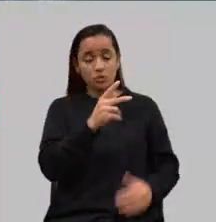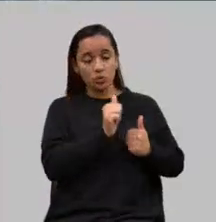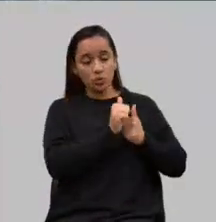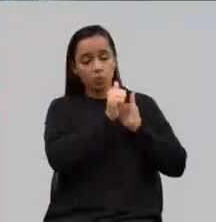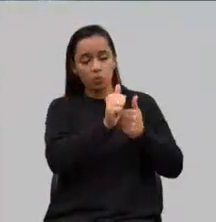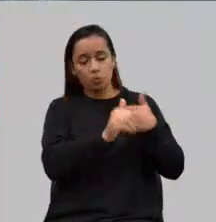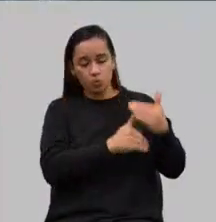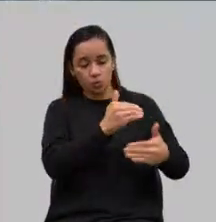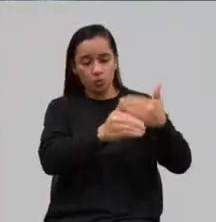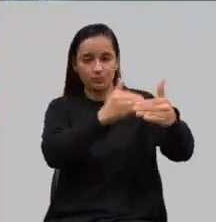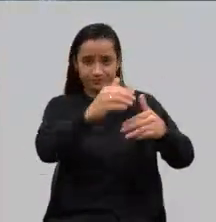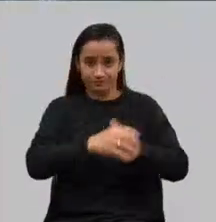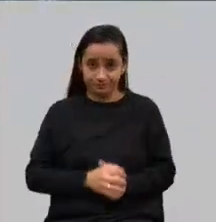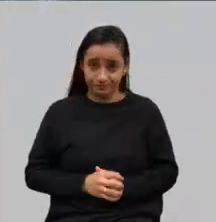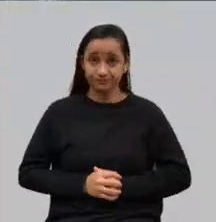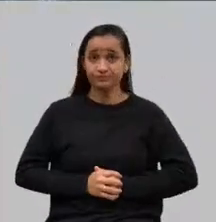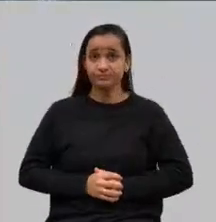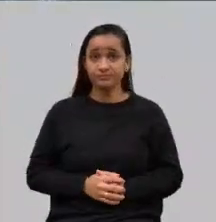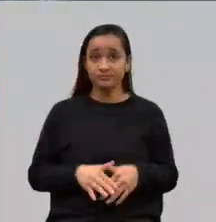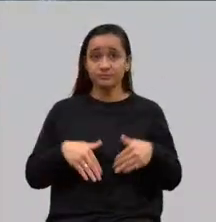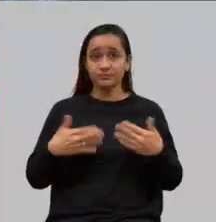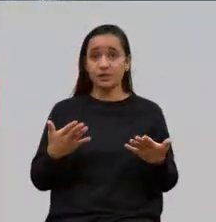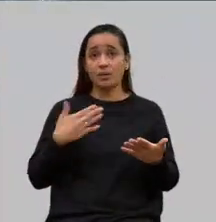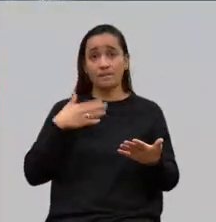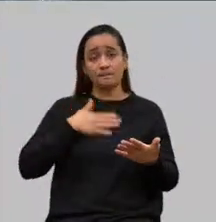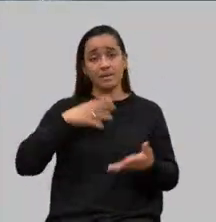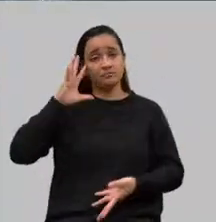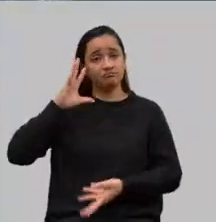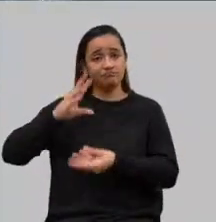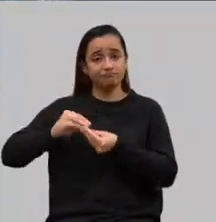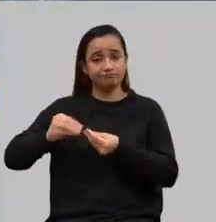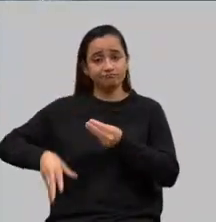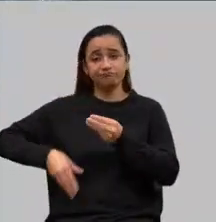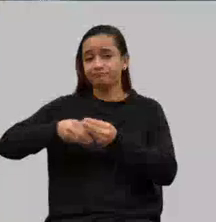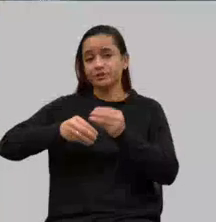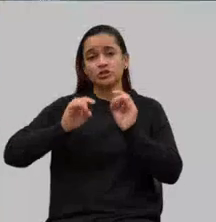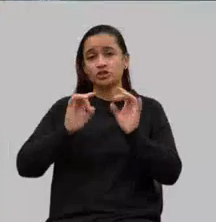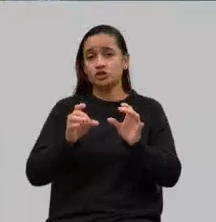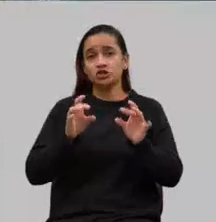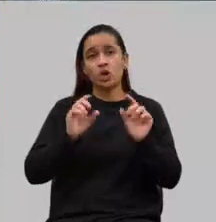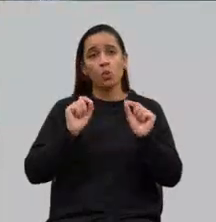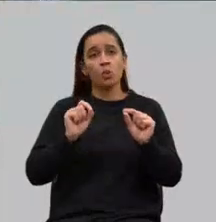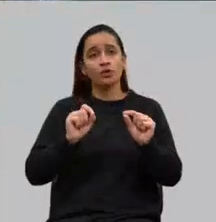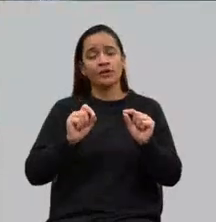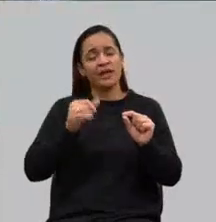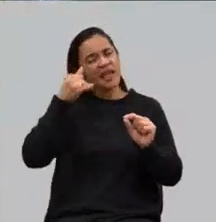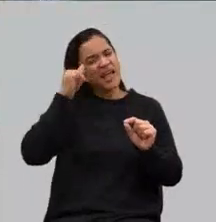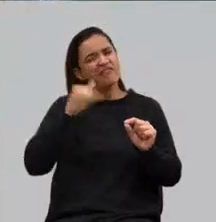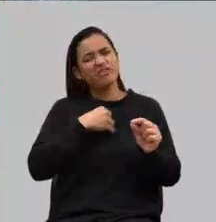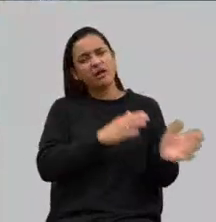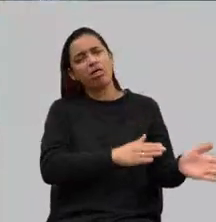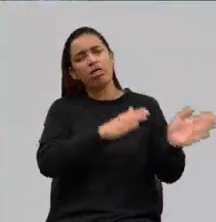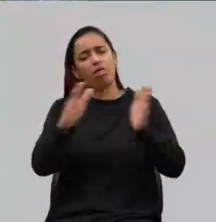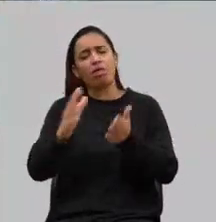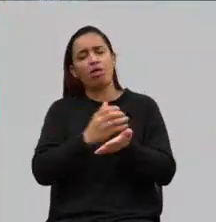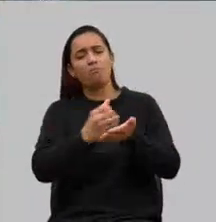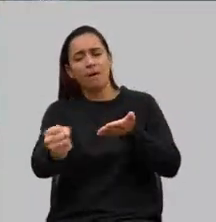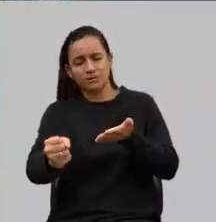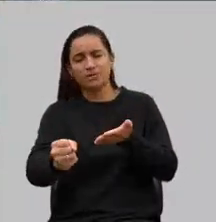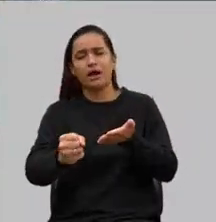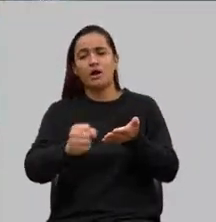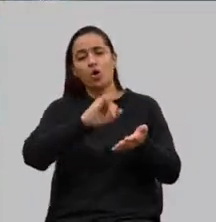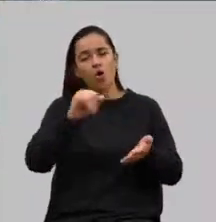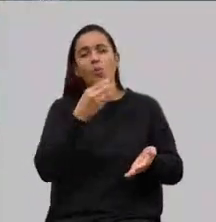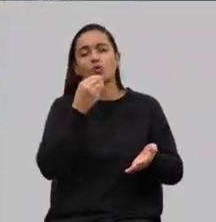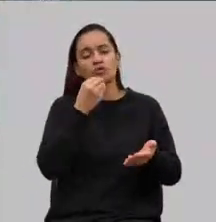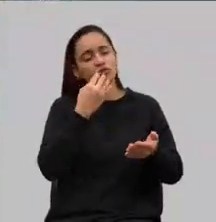pasta então a minha ponderação é só para não deixar passar a oportunidade de realmente elogiar